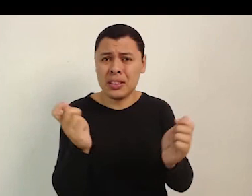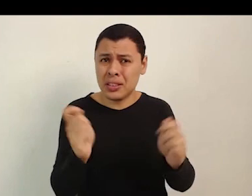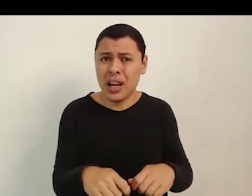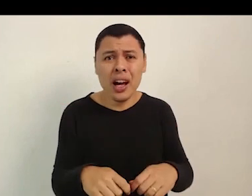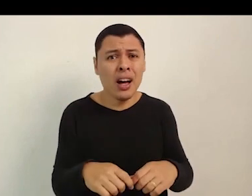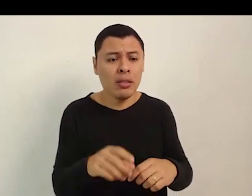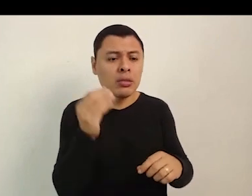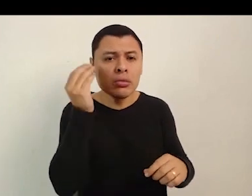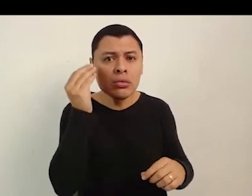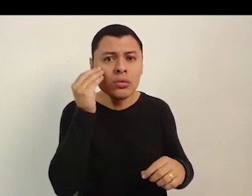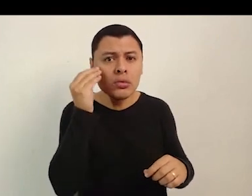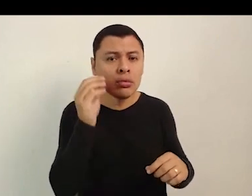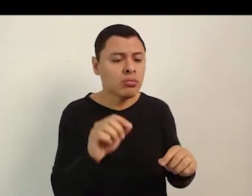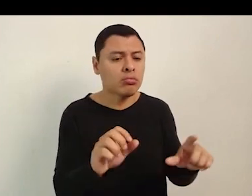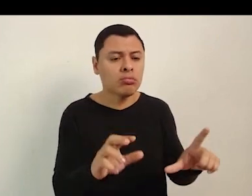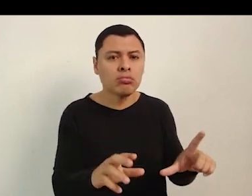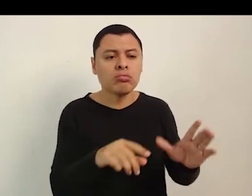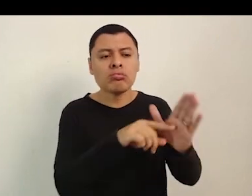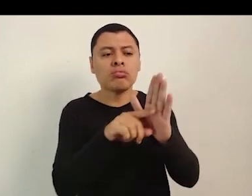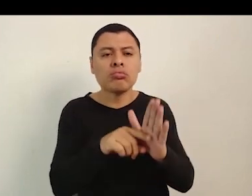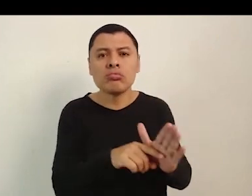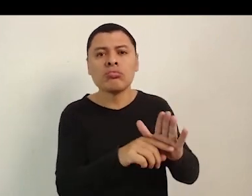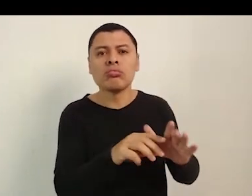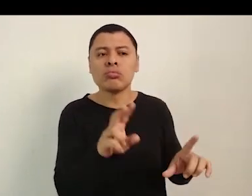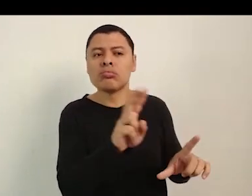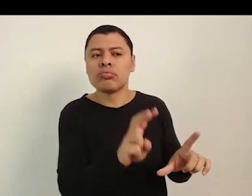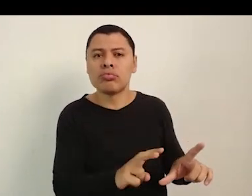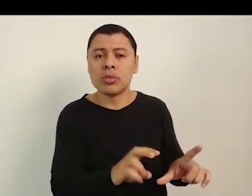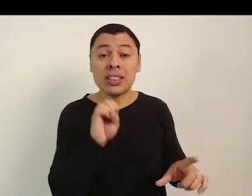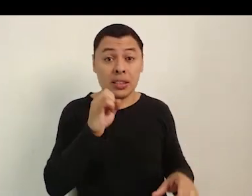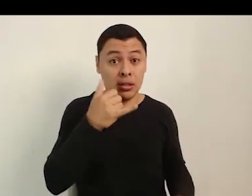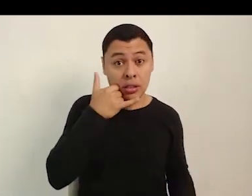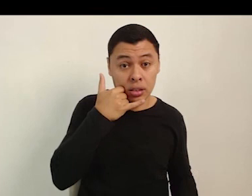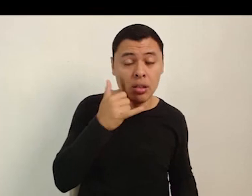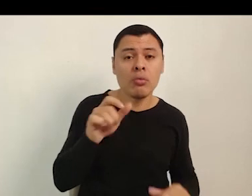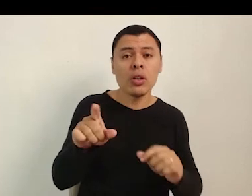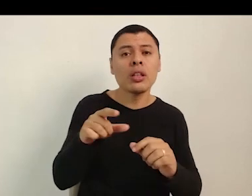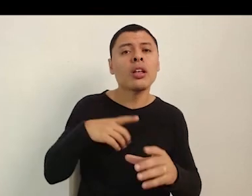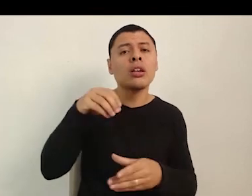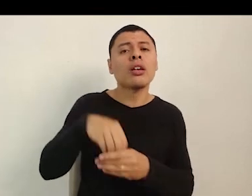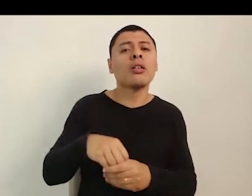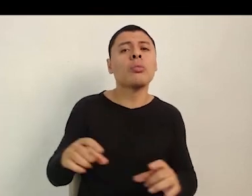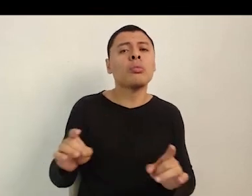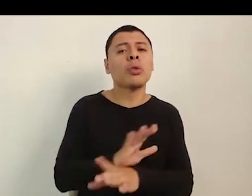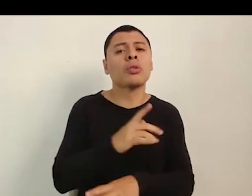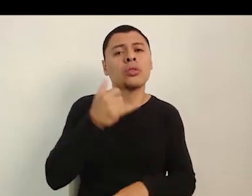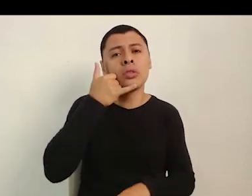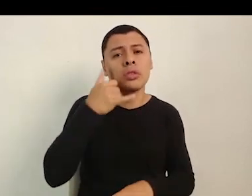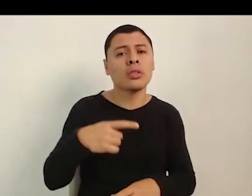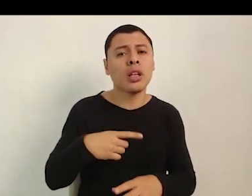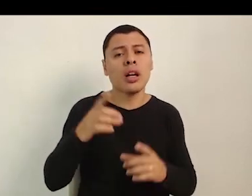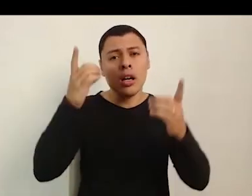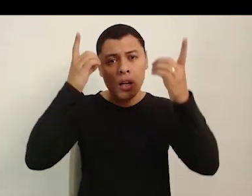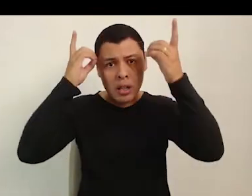a sua aplicação ali web para ver se está acessível. Se é no leitor de tela que já vem embarcado nativo, tanto no Android quanto